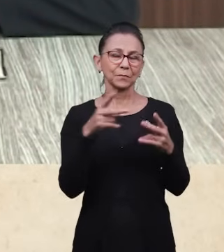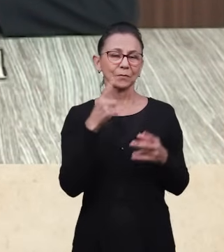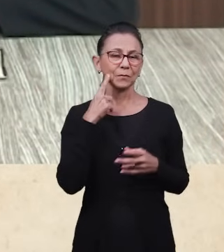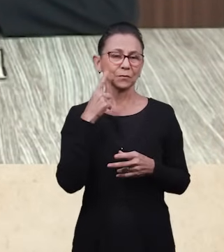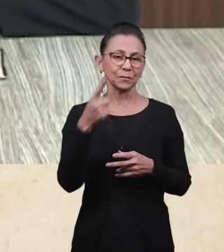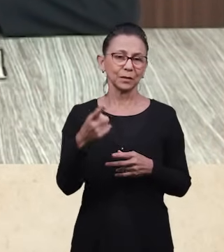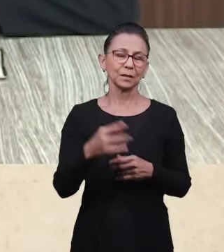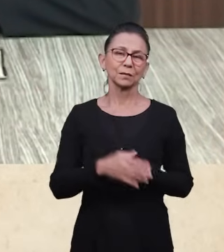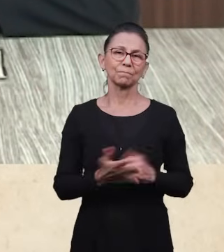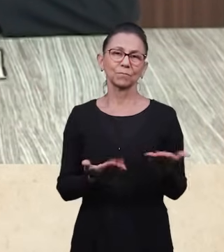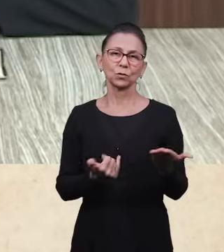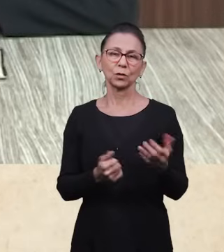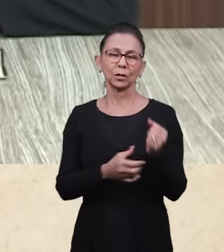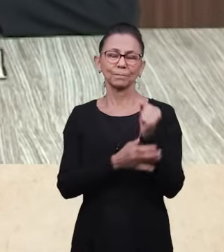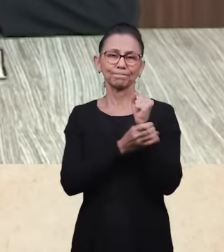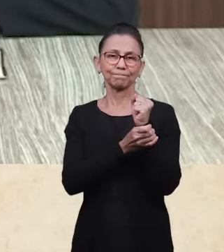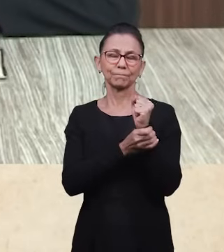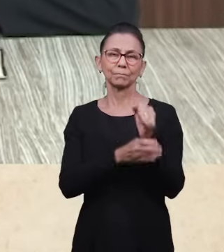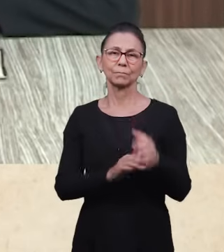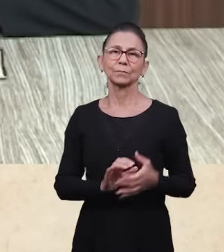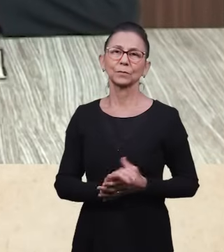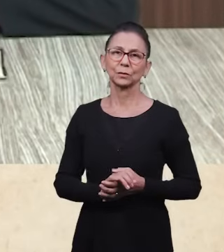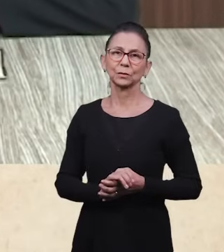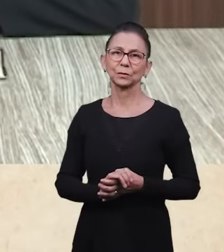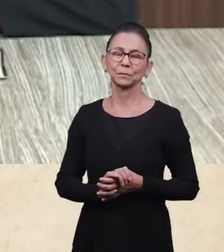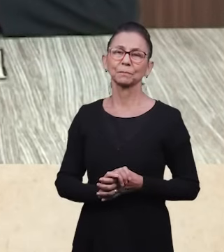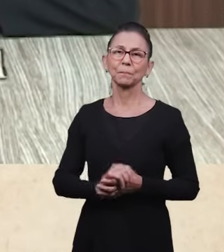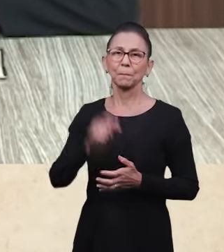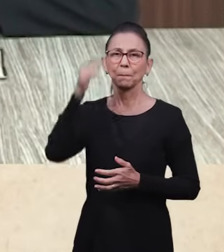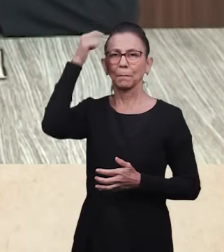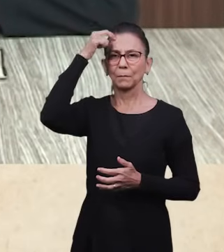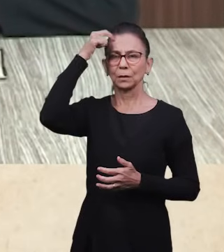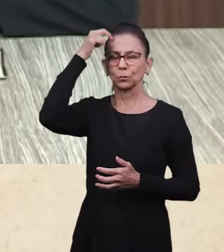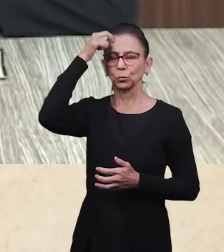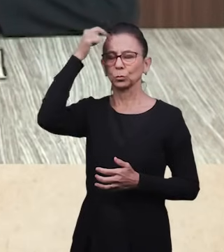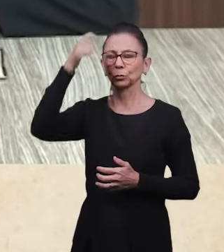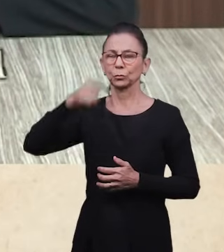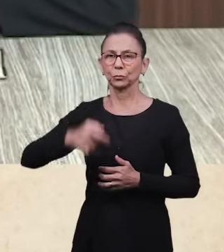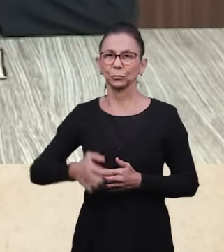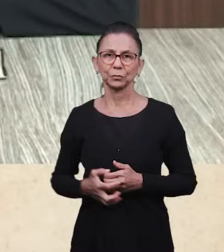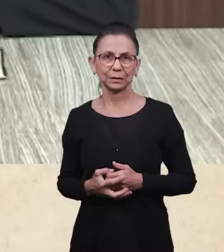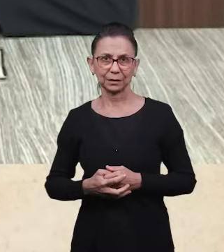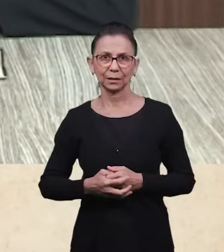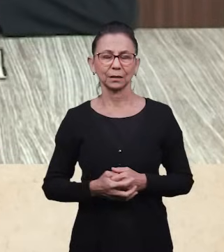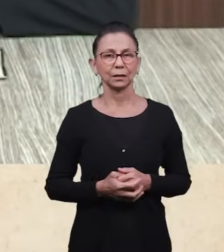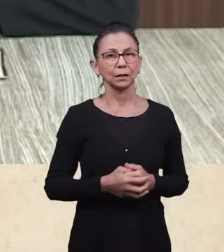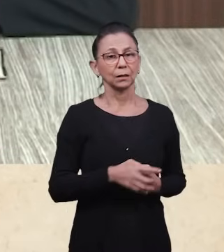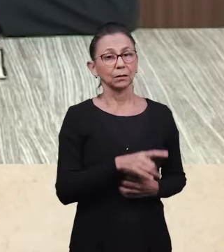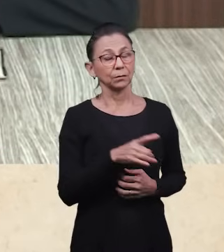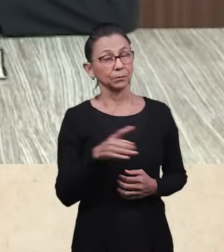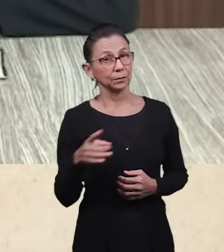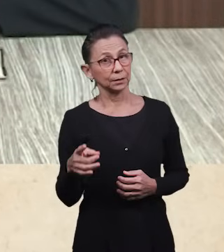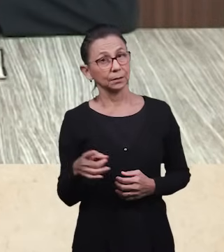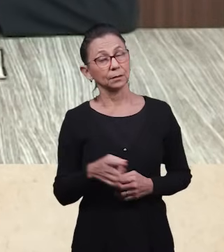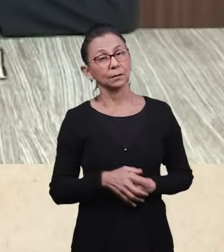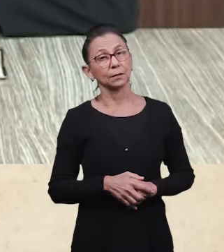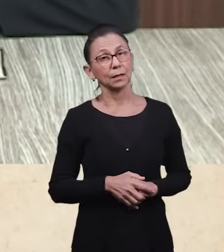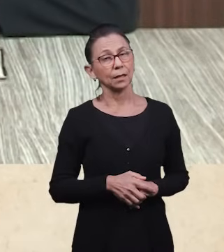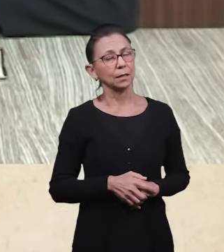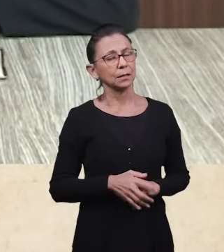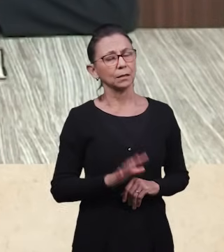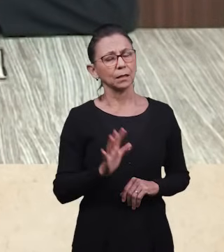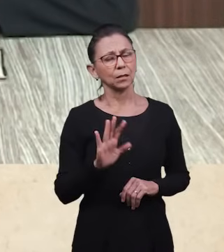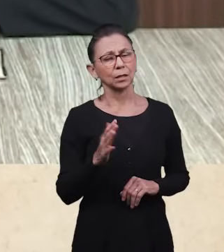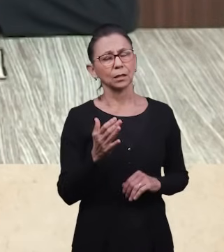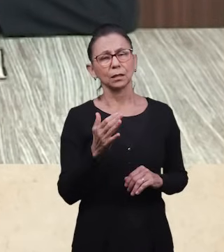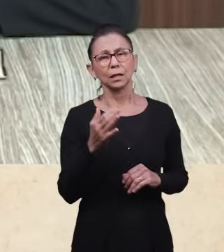o quanto vocês estão definidos, estão seguros, vocês não têm abrido, vocês não têm lançado fora, não têm dado